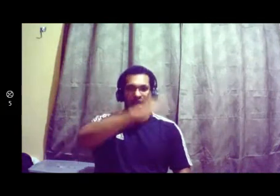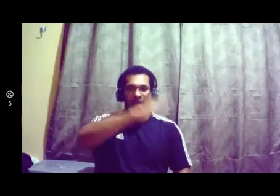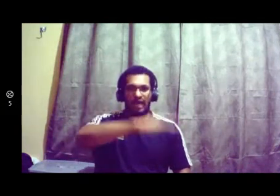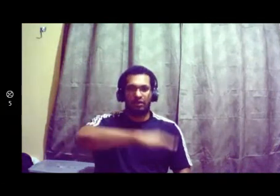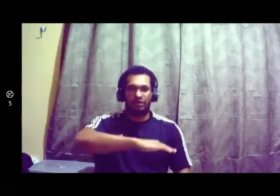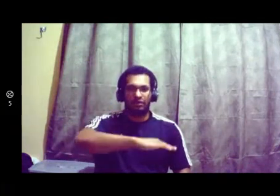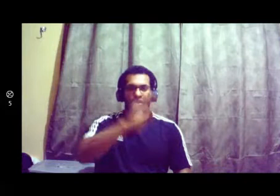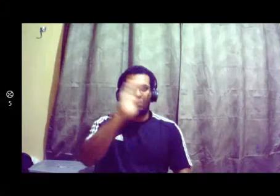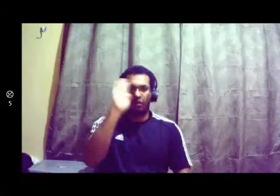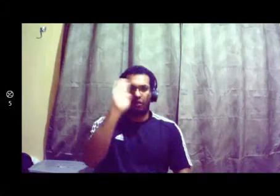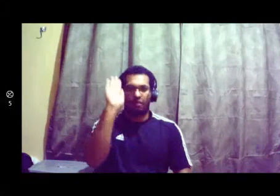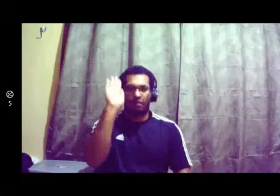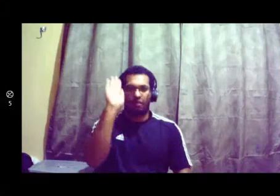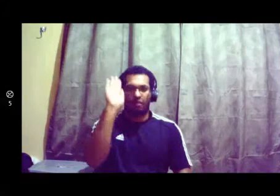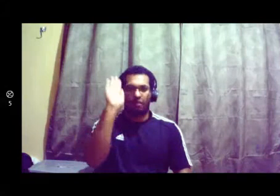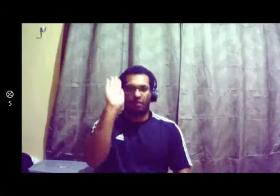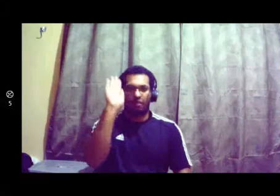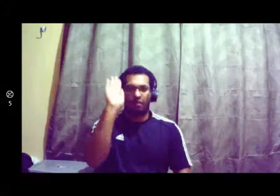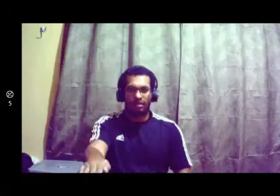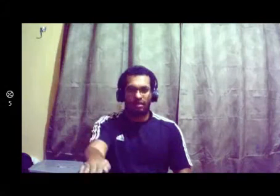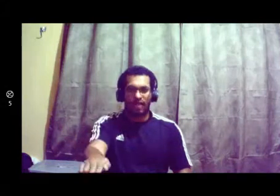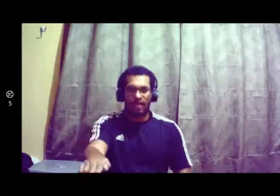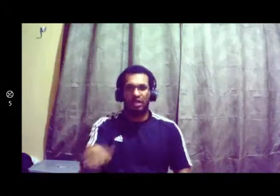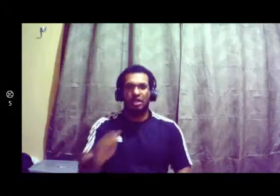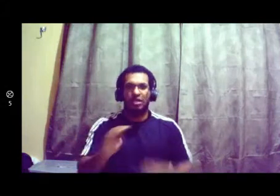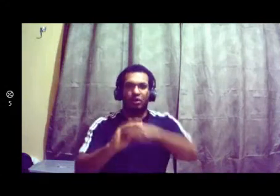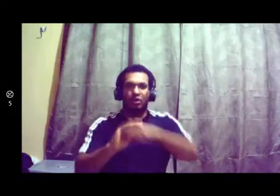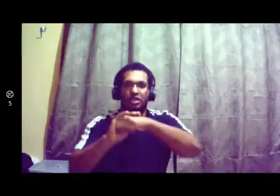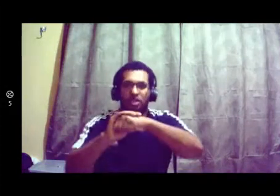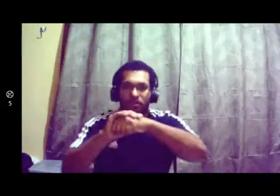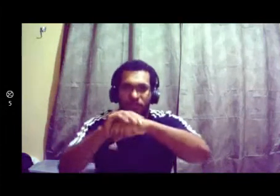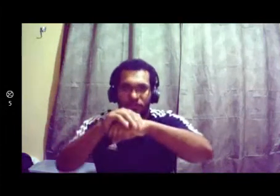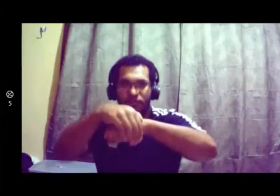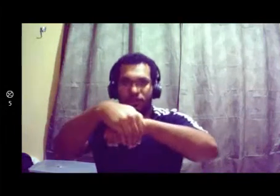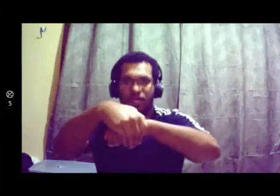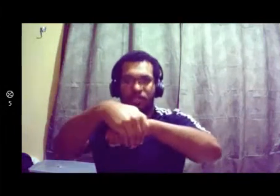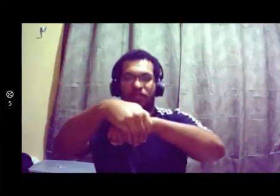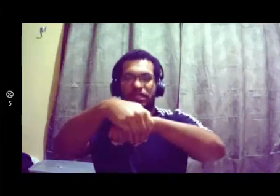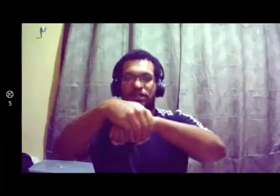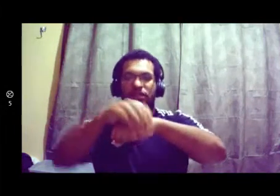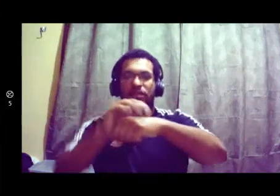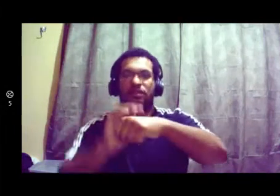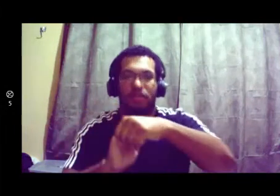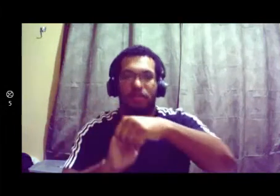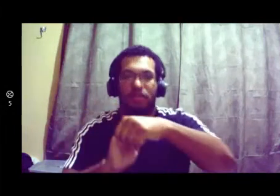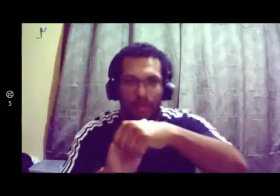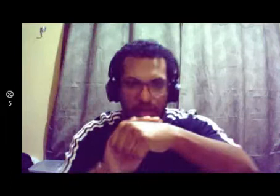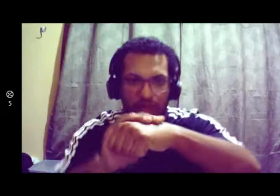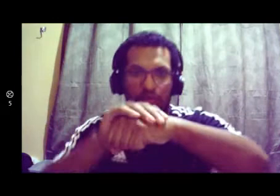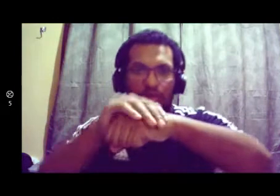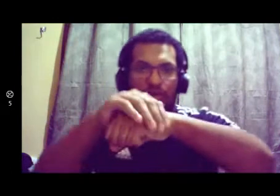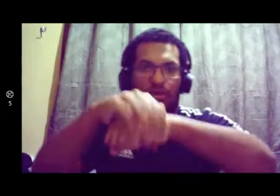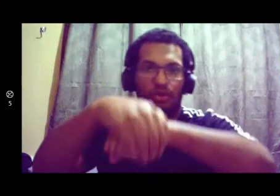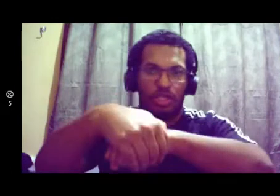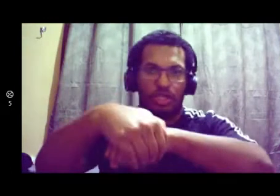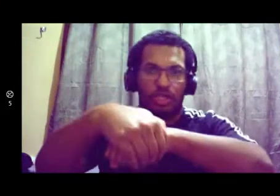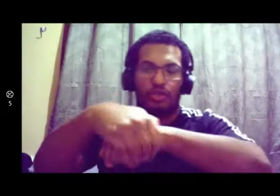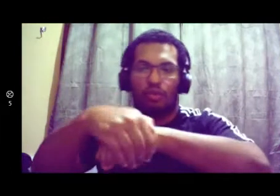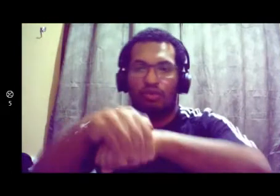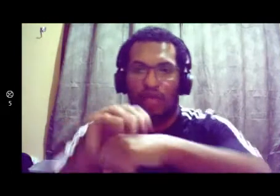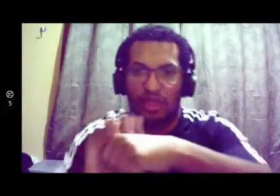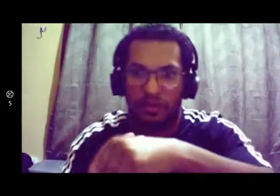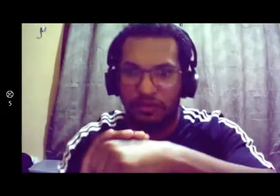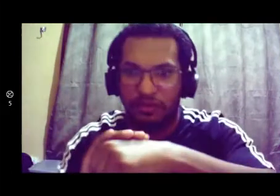o lado ou para a frente. Tarde. Noite, a gente faz assim. Então,